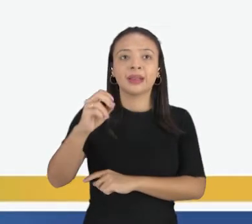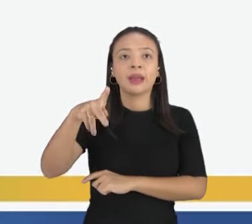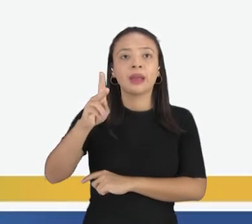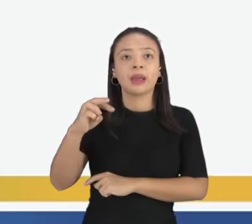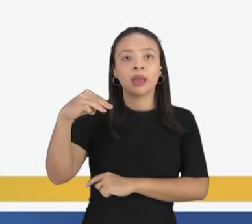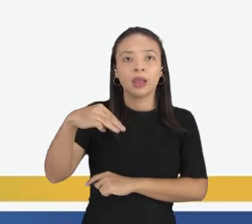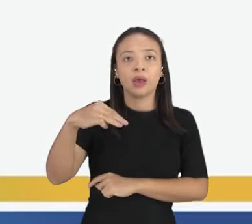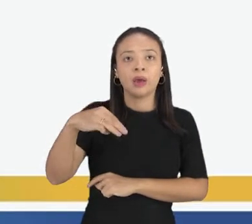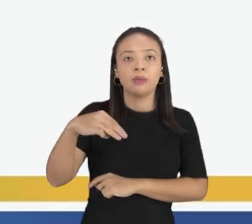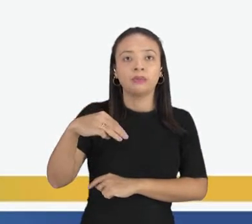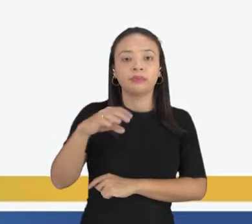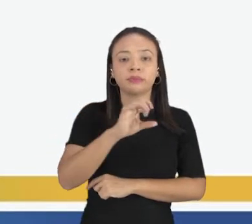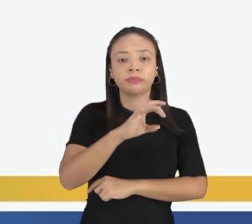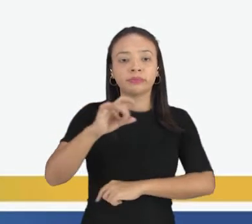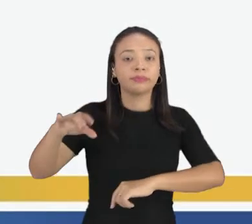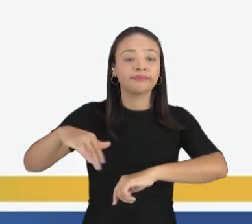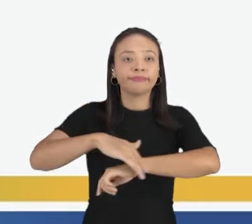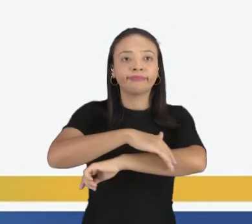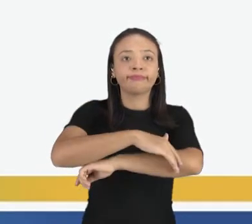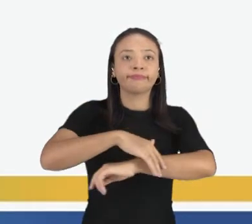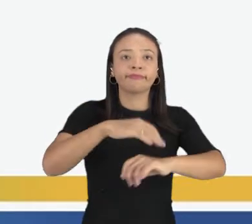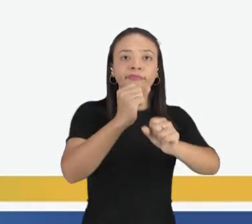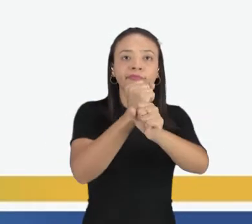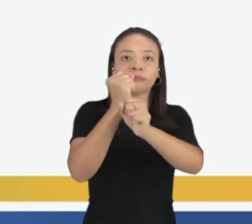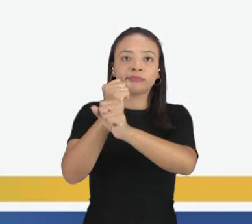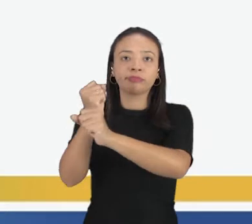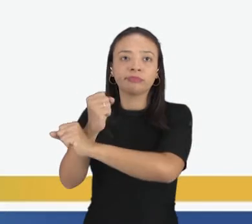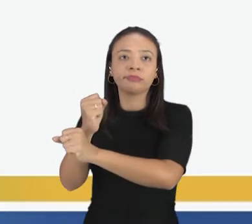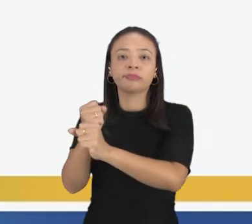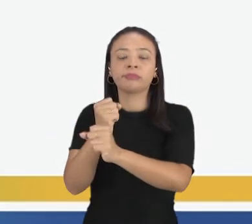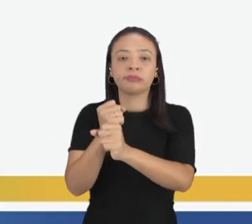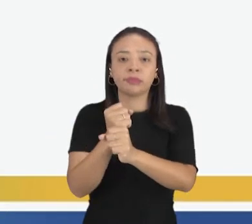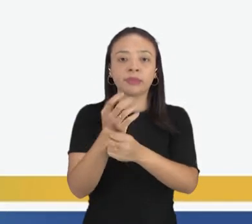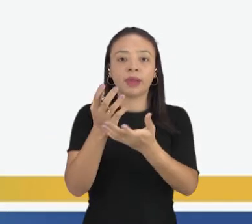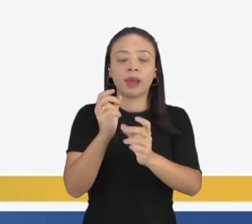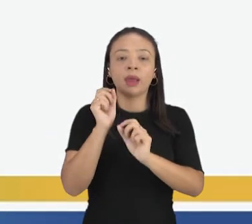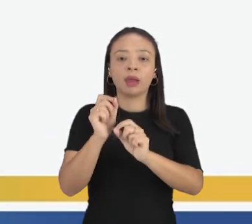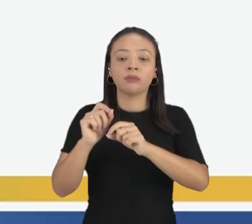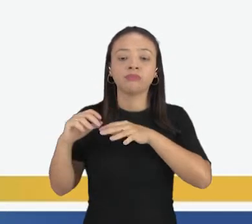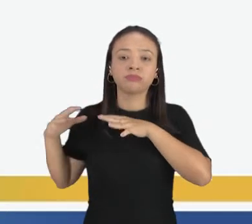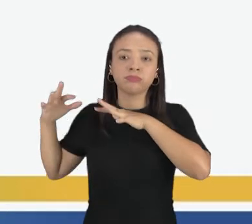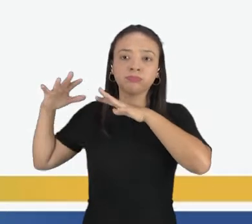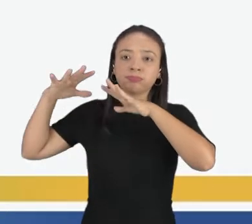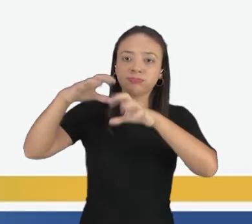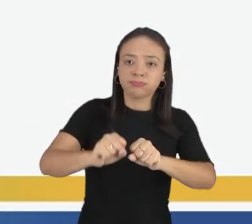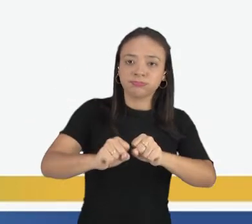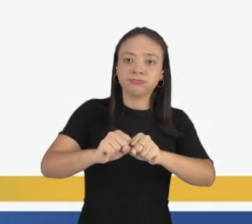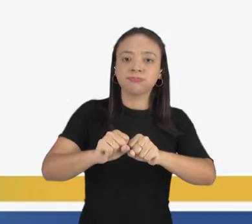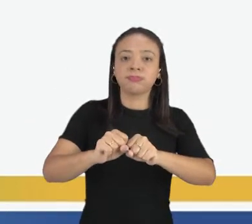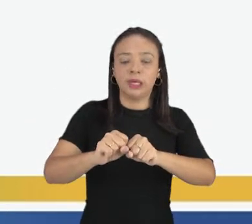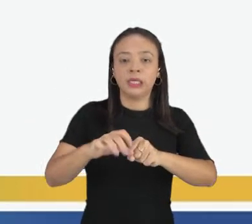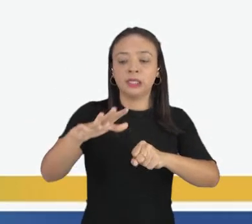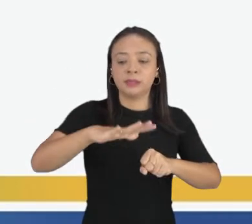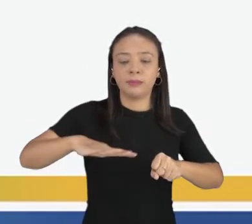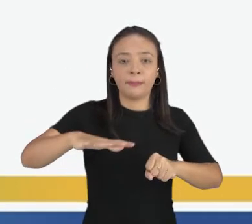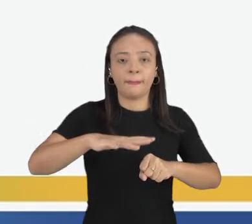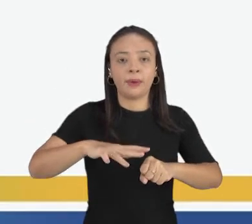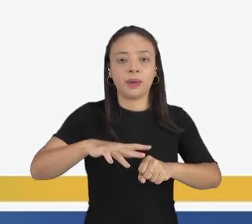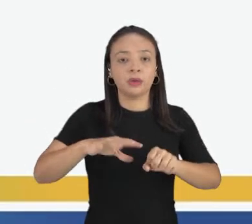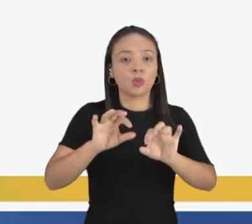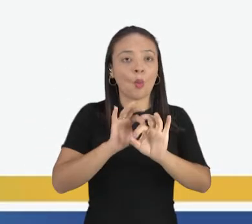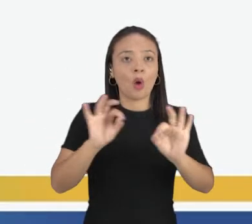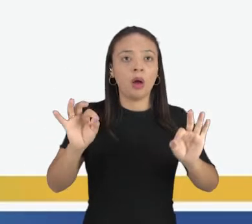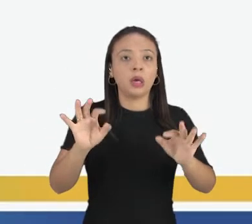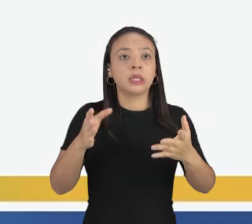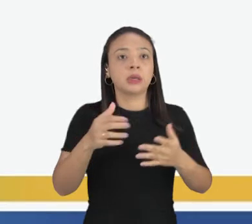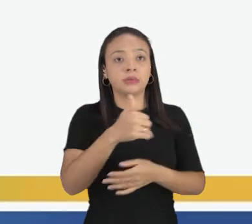das estradas aí, a serem construídos aí, destinados então a essa colonização, né, a colonizar esses espaços vazios. Então esses 100 quilômetros aí